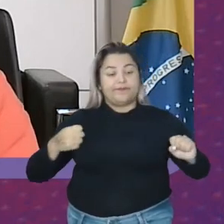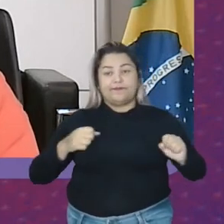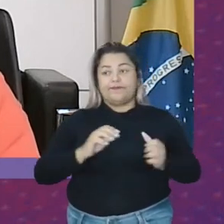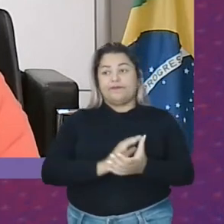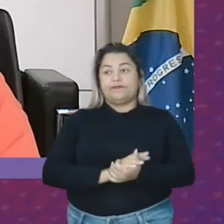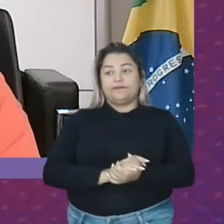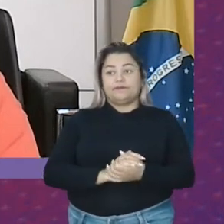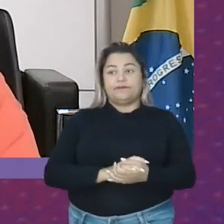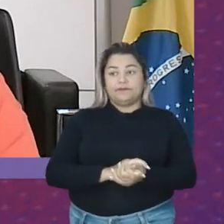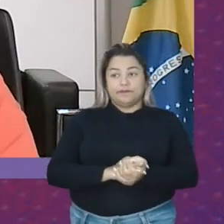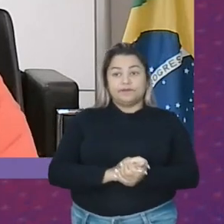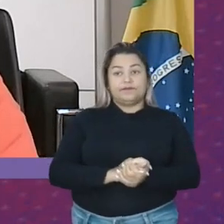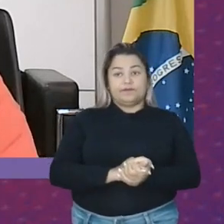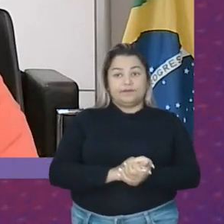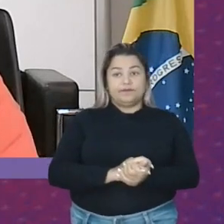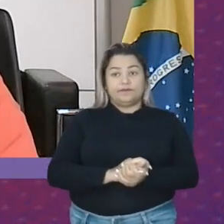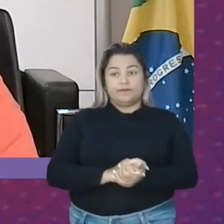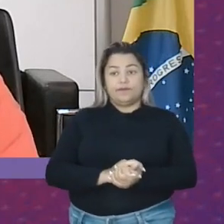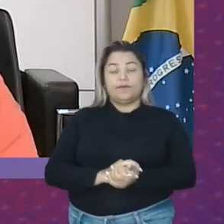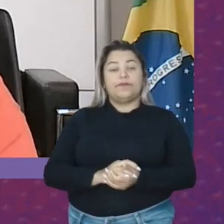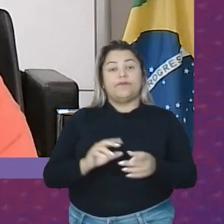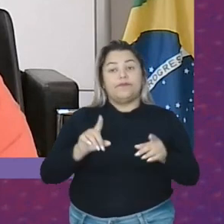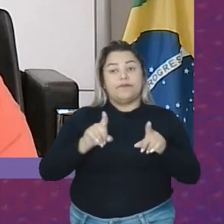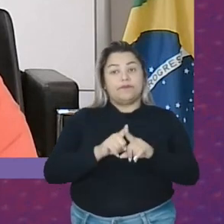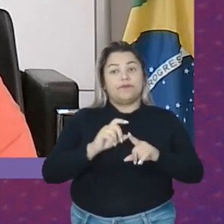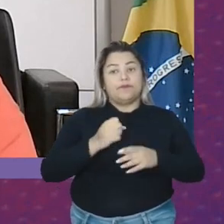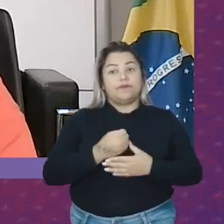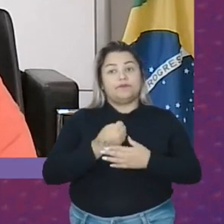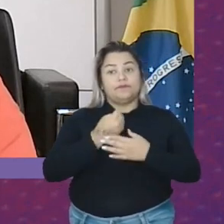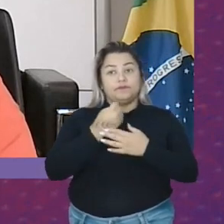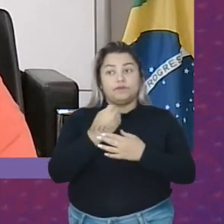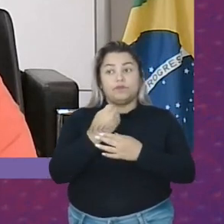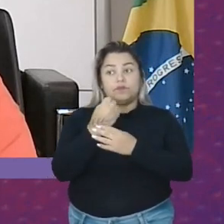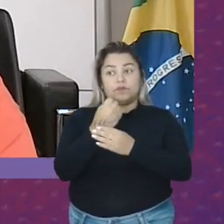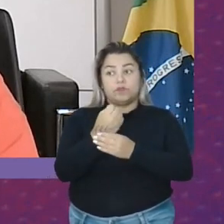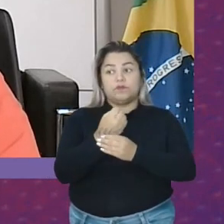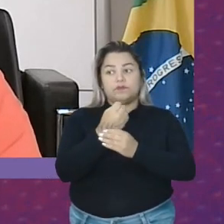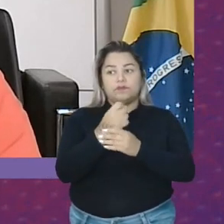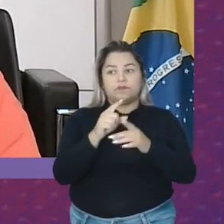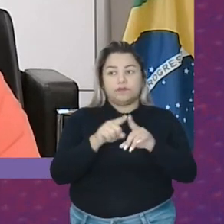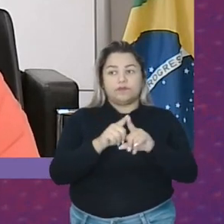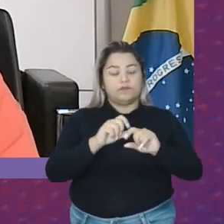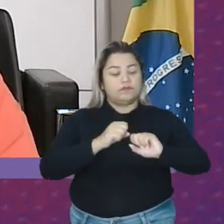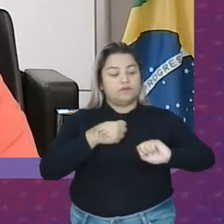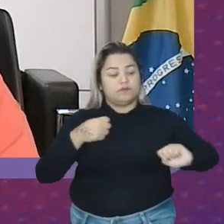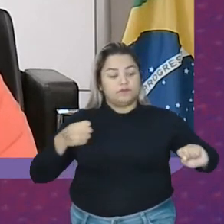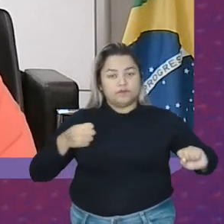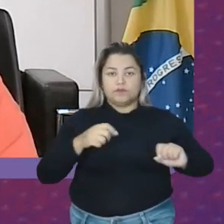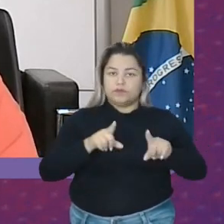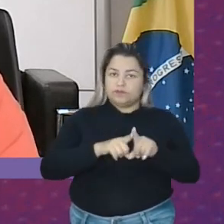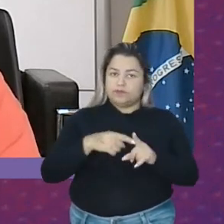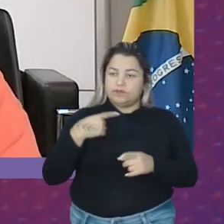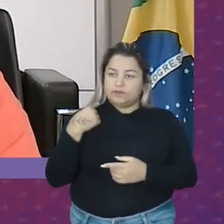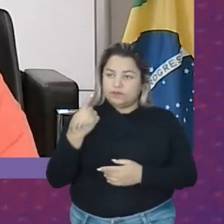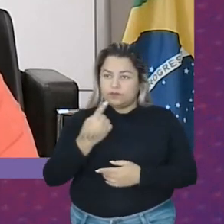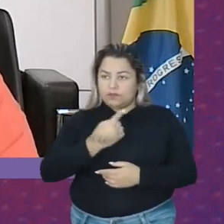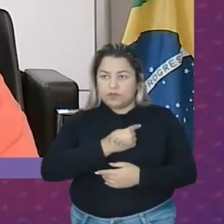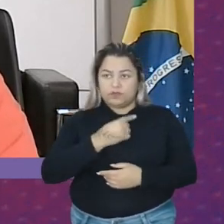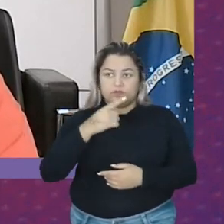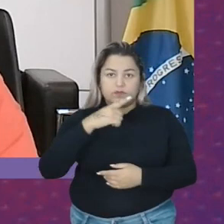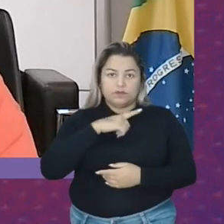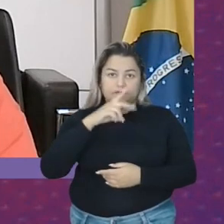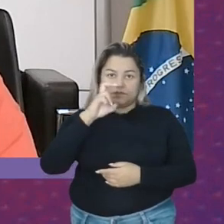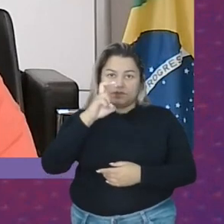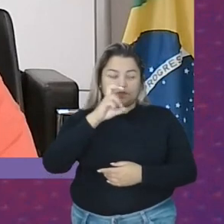grande, mas as atribuições e os desafios também são gigantes. Nós temos